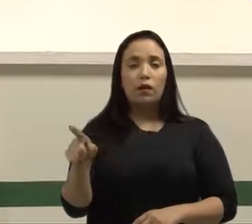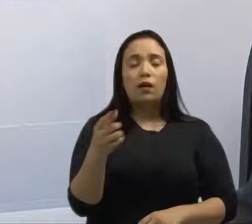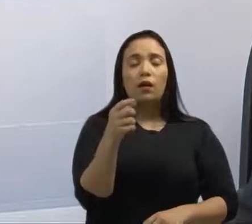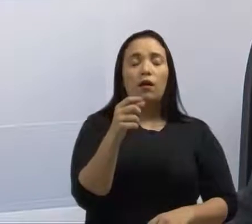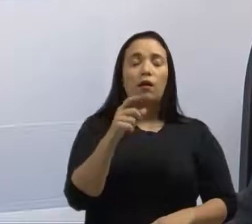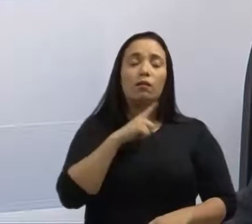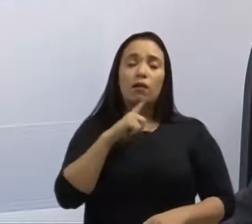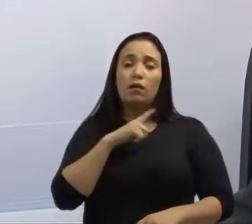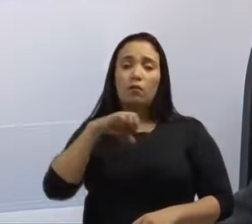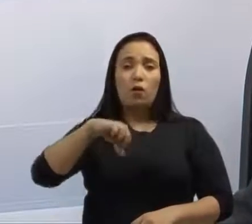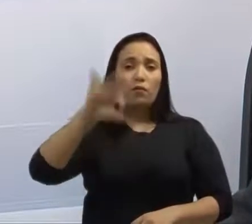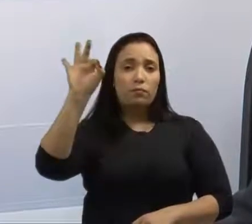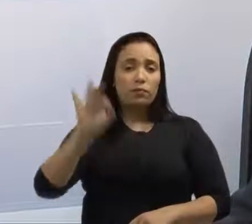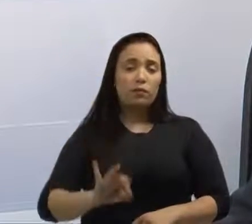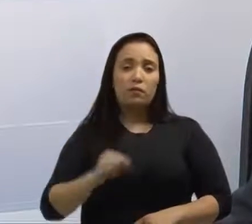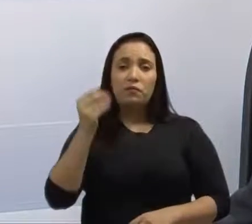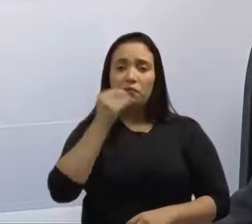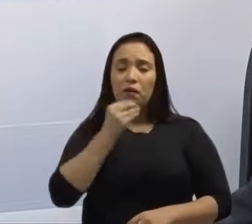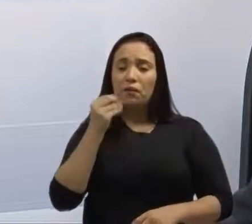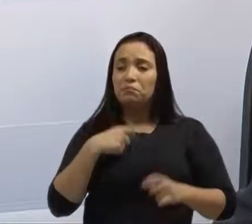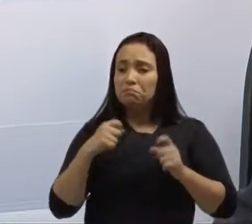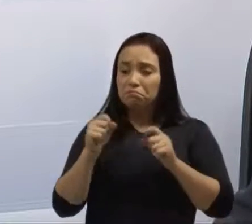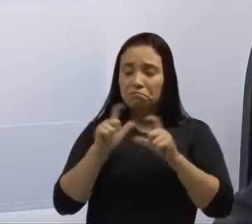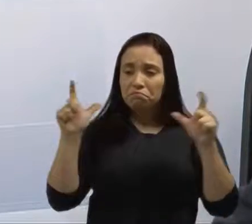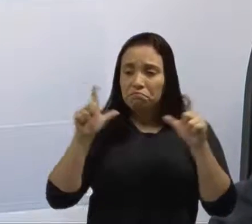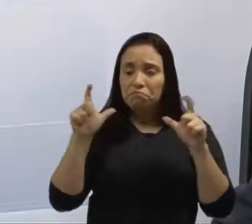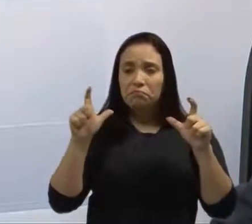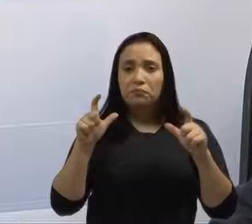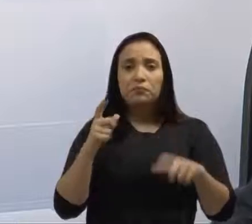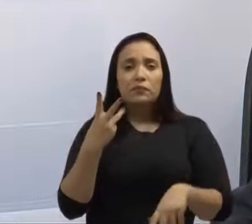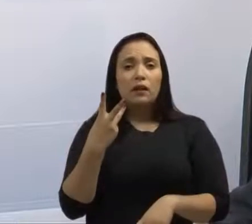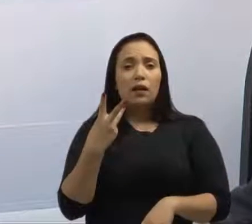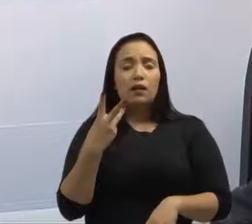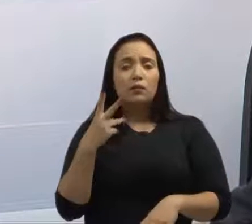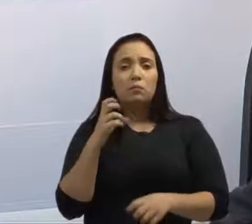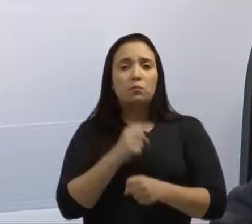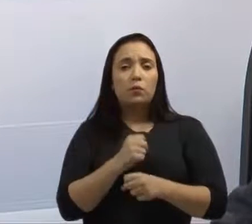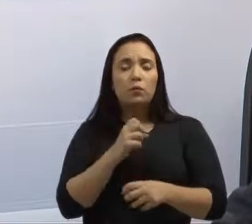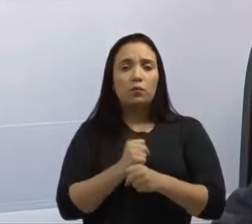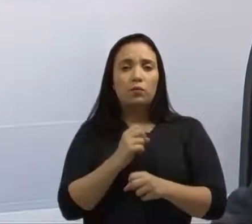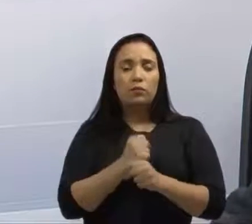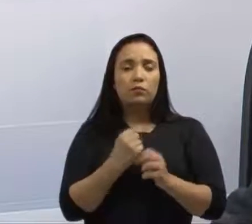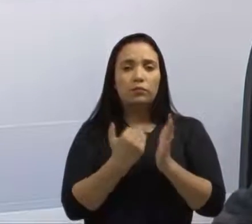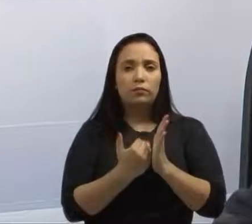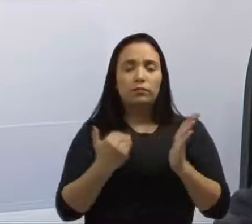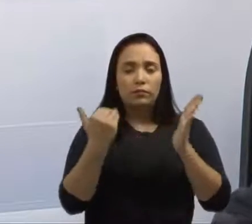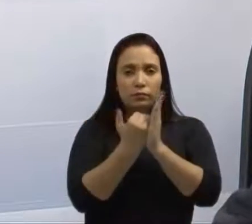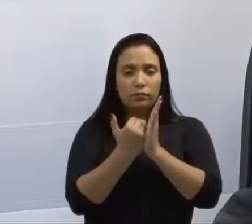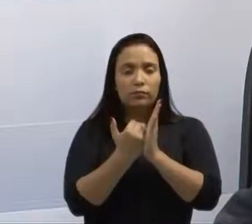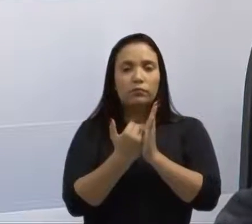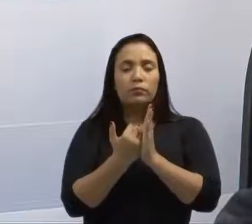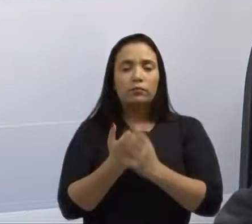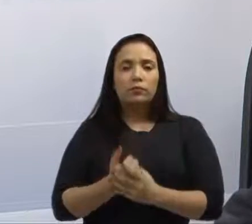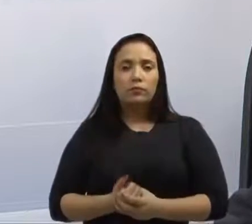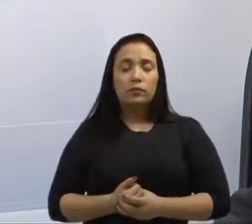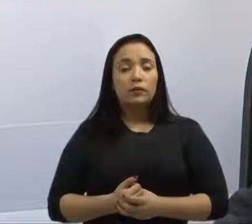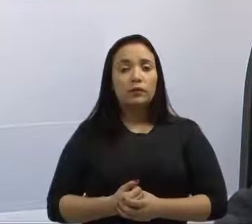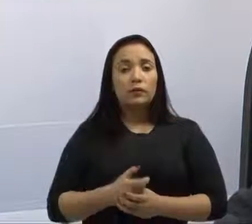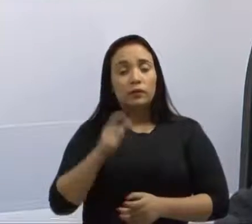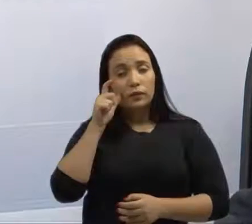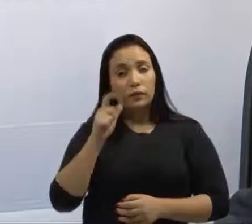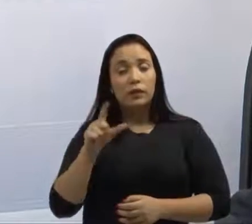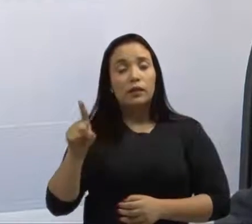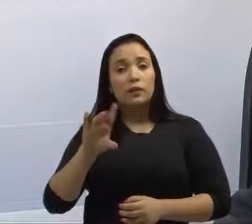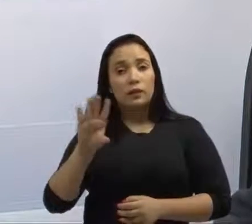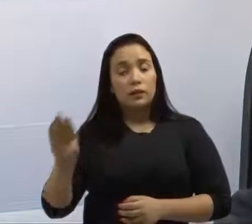Quer dizer, literalmente, ele cresce só próximo de 3 pontos. Essa, para mim, que é a grande